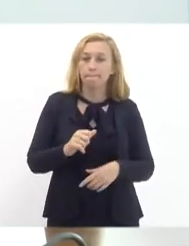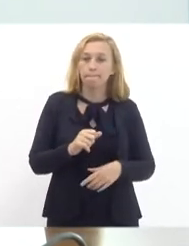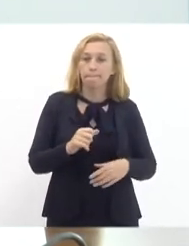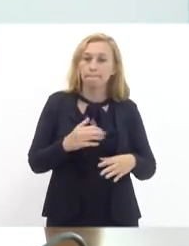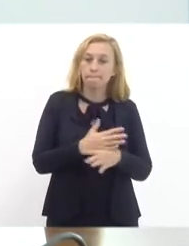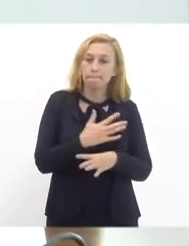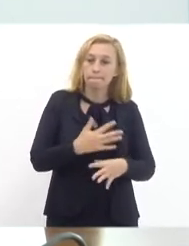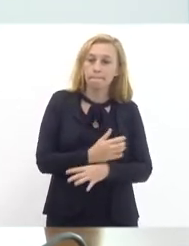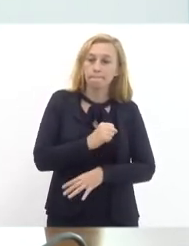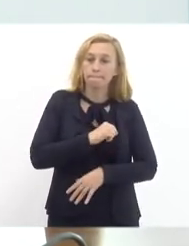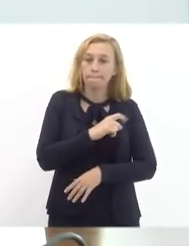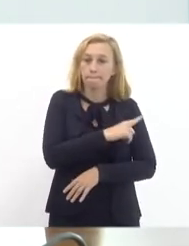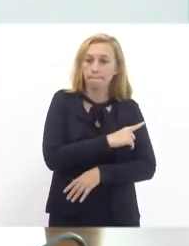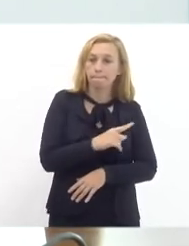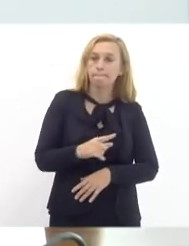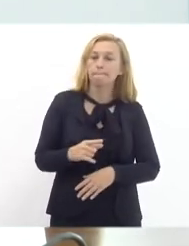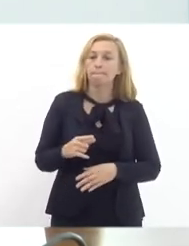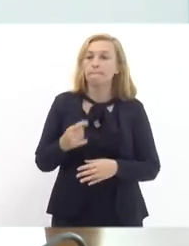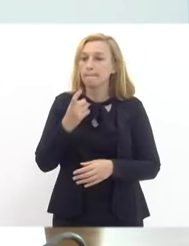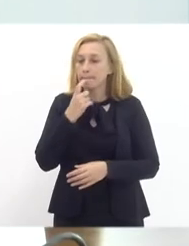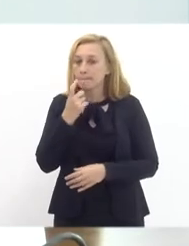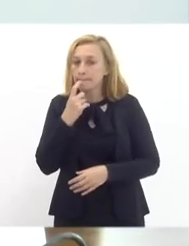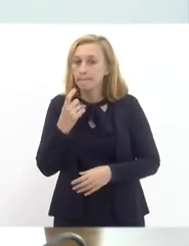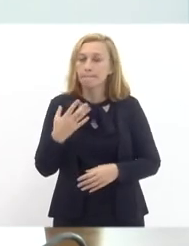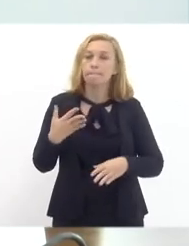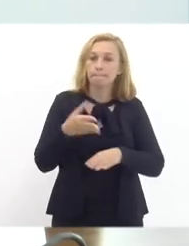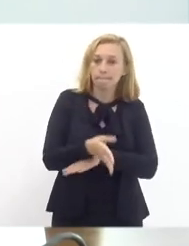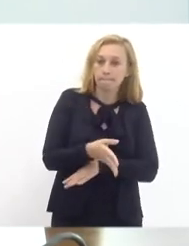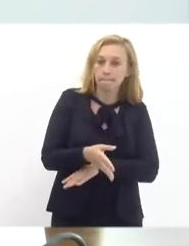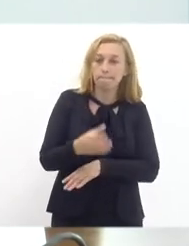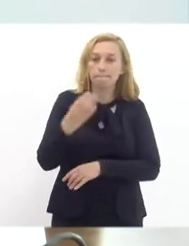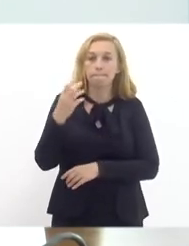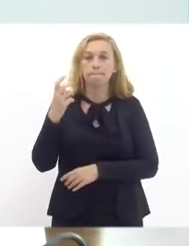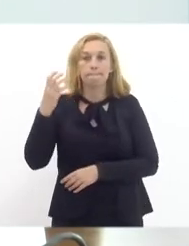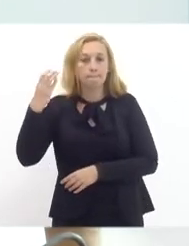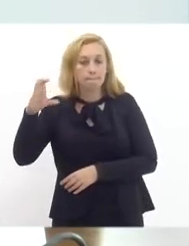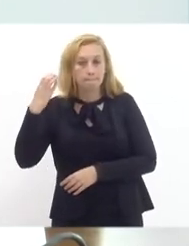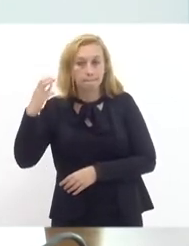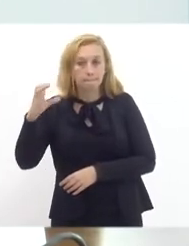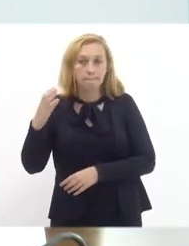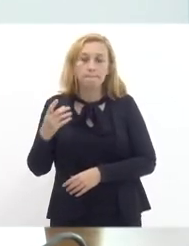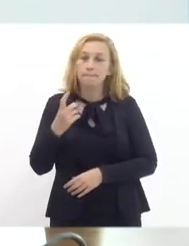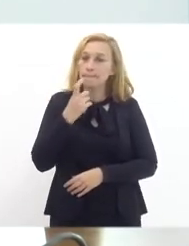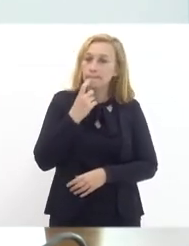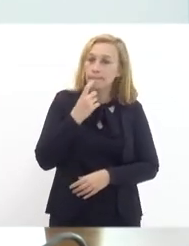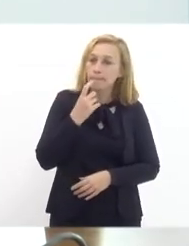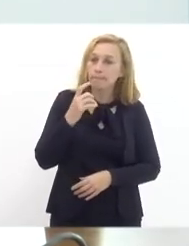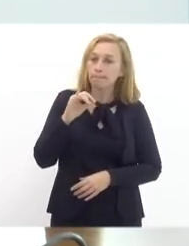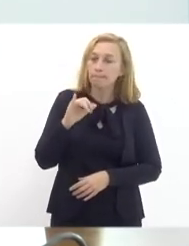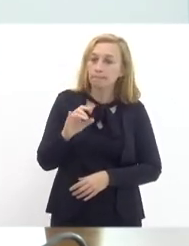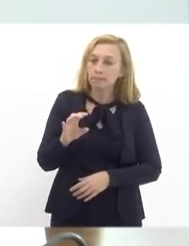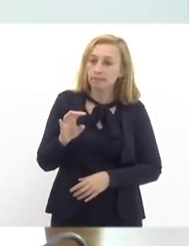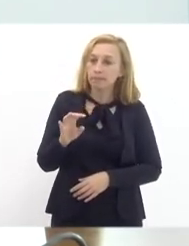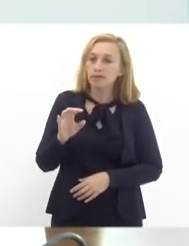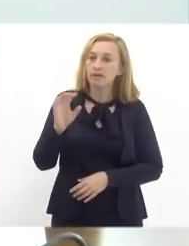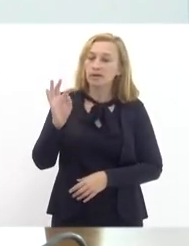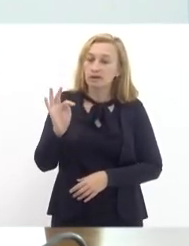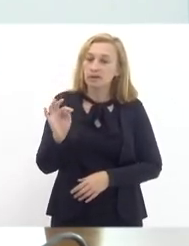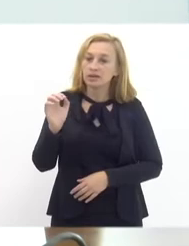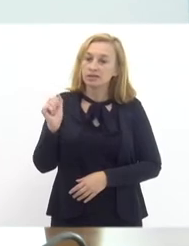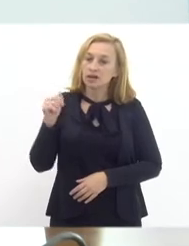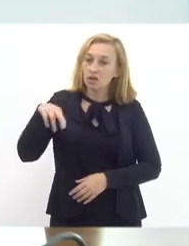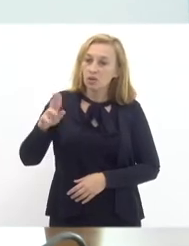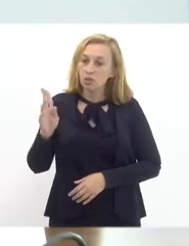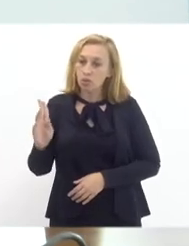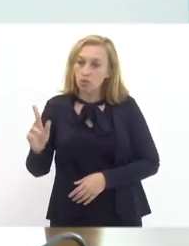que é pertinho para chegar em Niterói, pertinho para chegar em Itaboraí, Tanguá, outras cidades, o que inclusive faz com